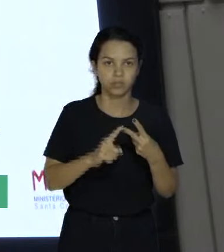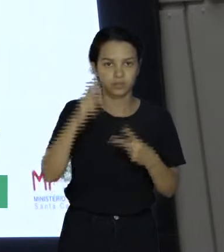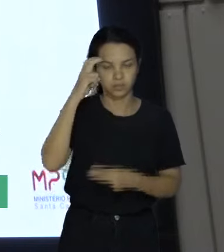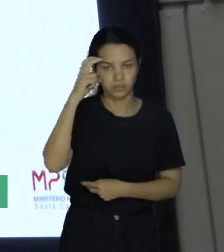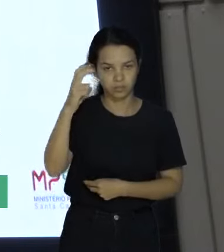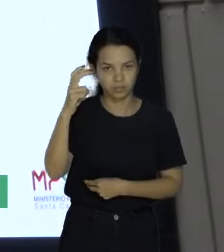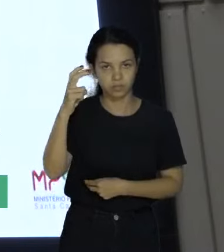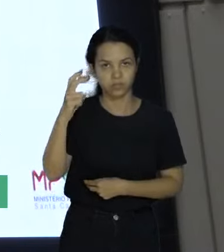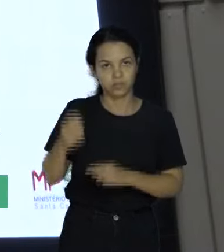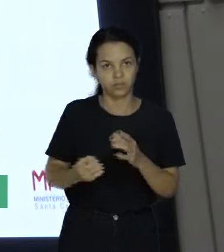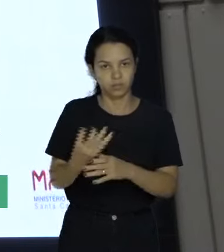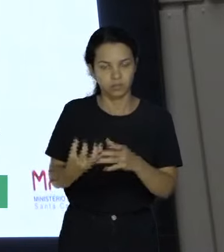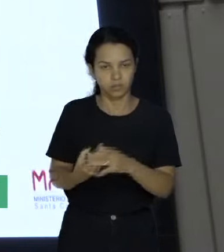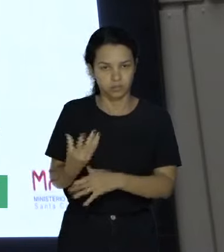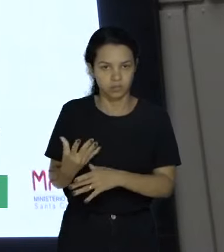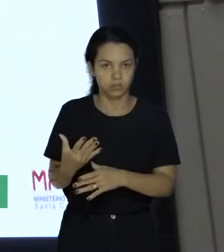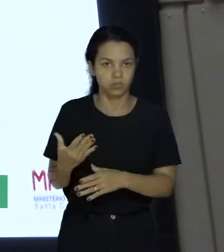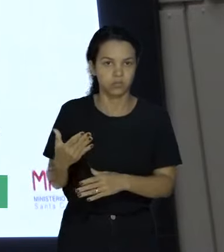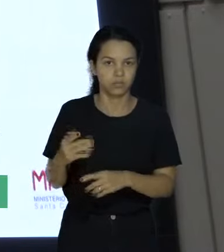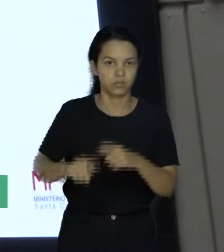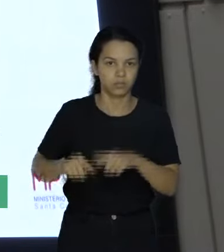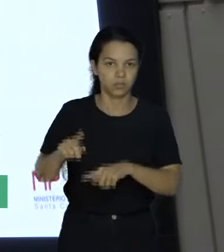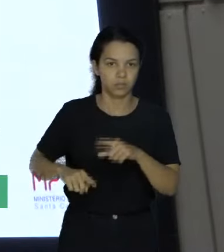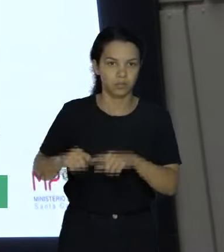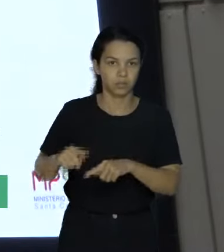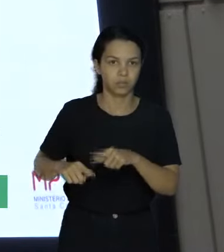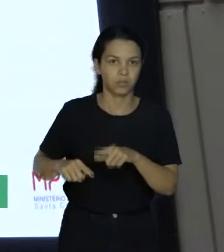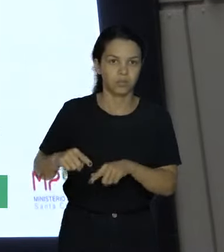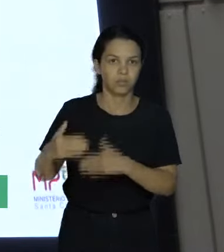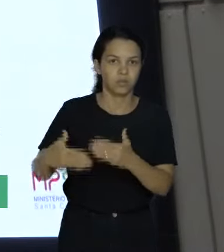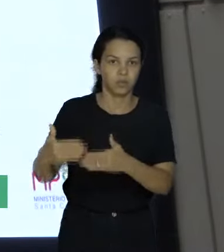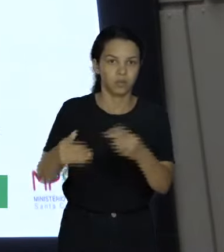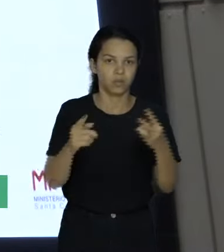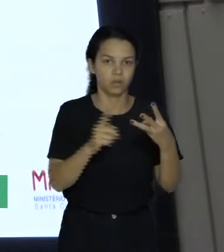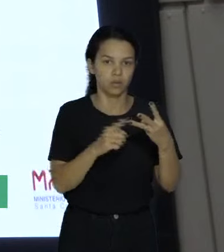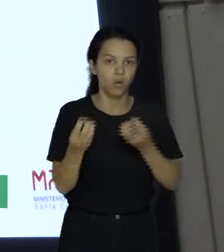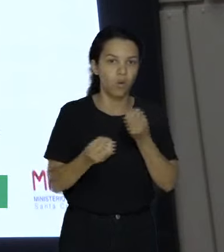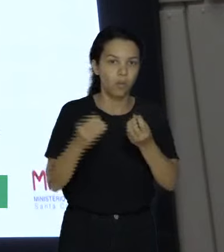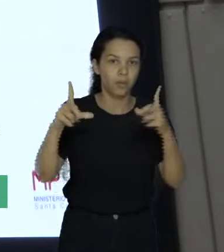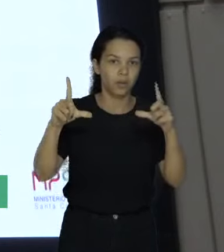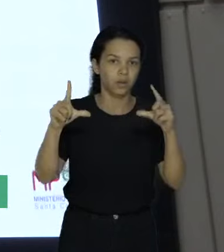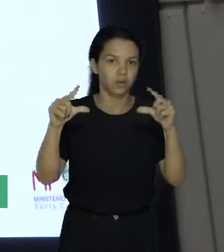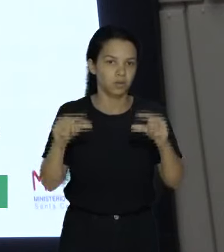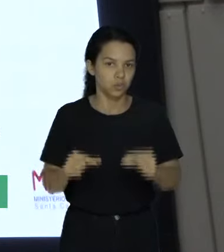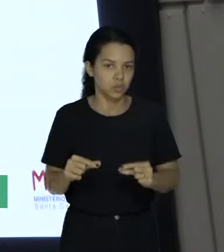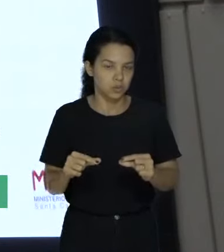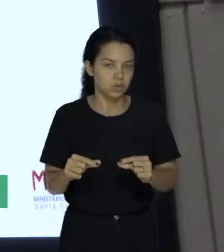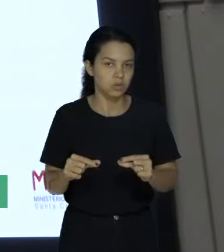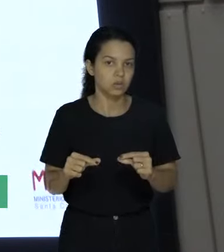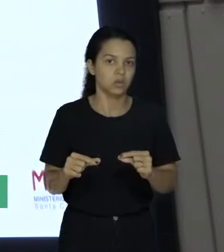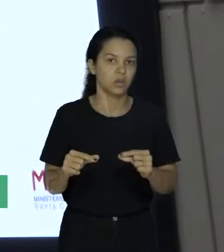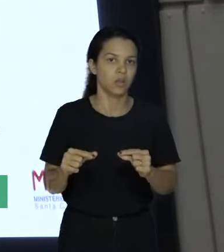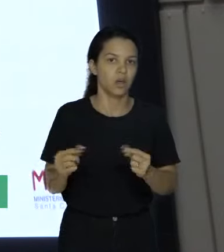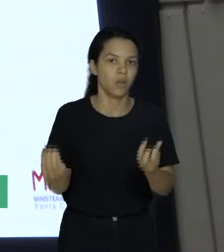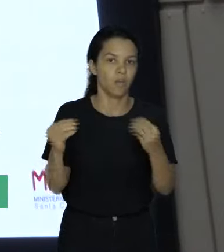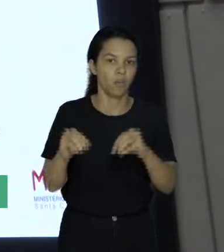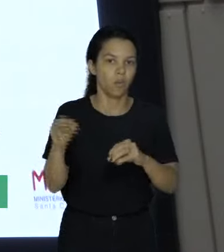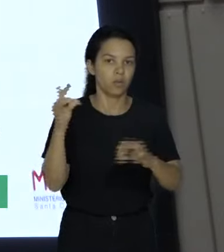processuais mas o terceiro desafio é como reduzir mediante a aplicação da tecnologia